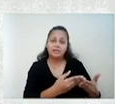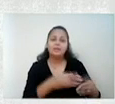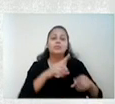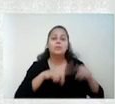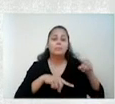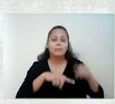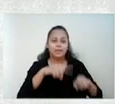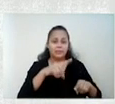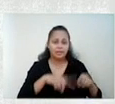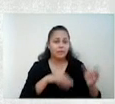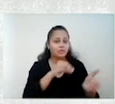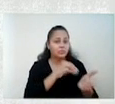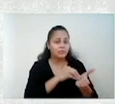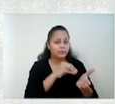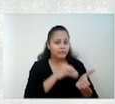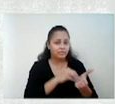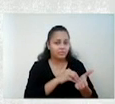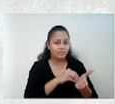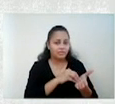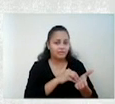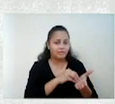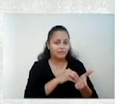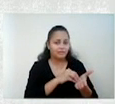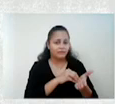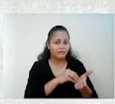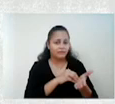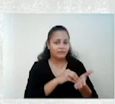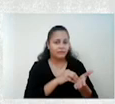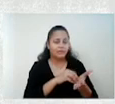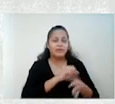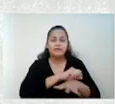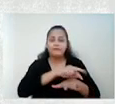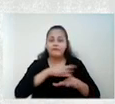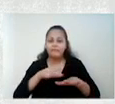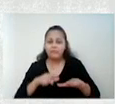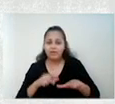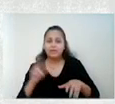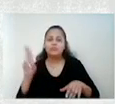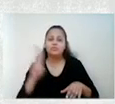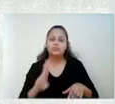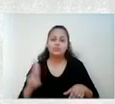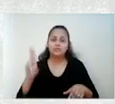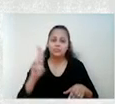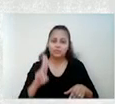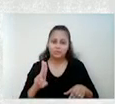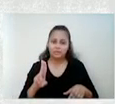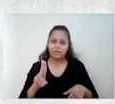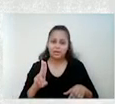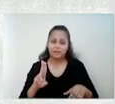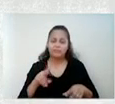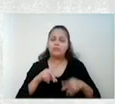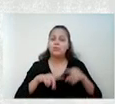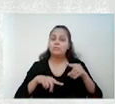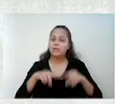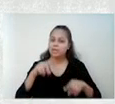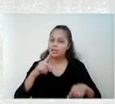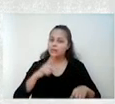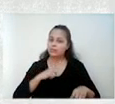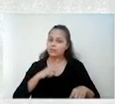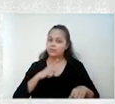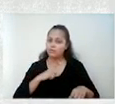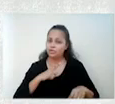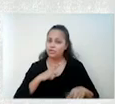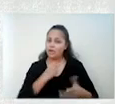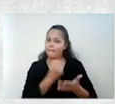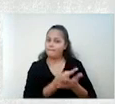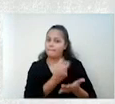escassos, que faltavam na Europa feudal. Muitos deles usavam, né, algum bem que eles tinham, né,